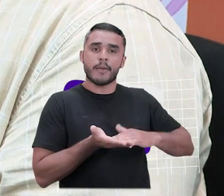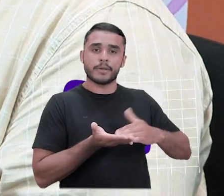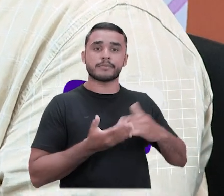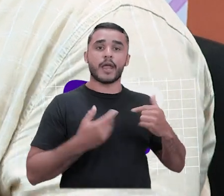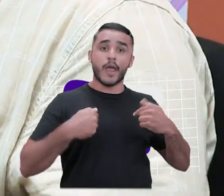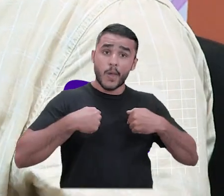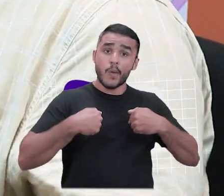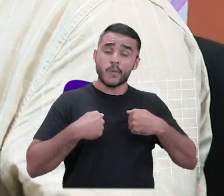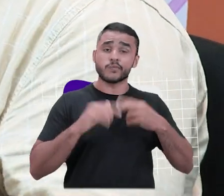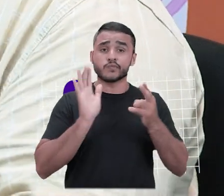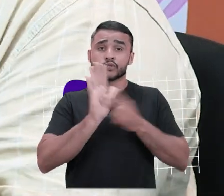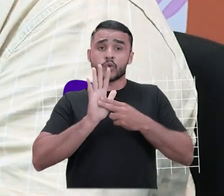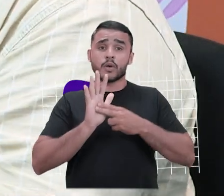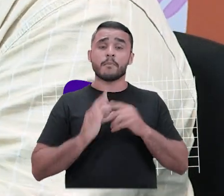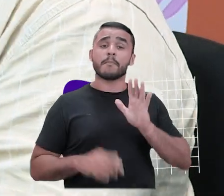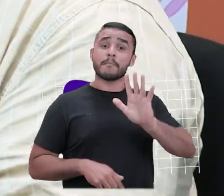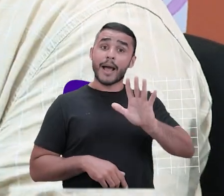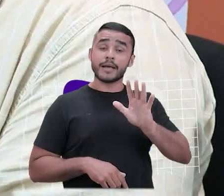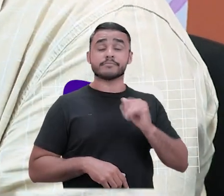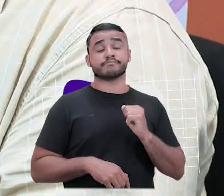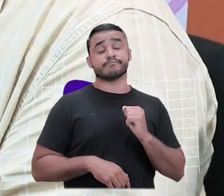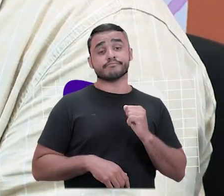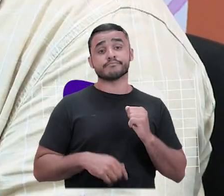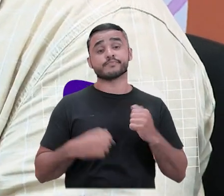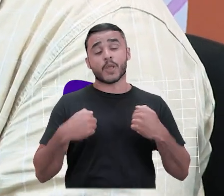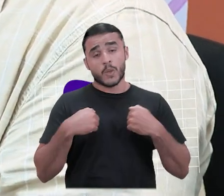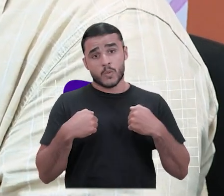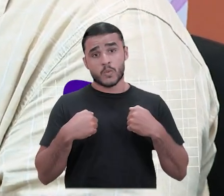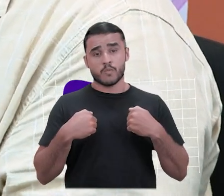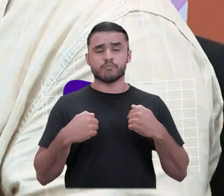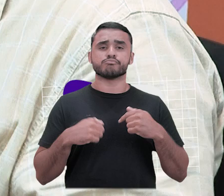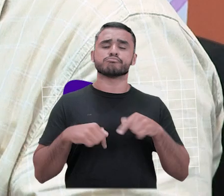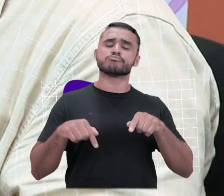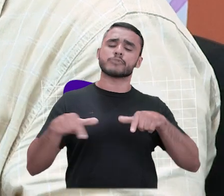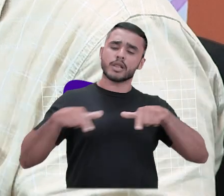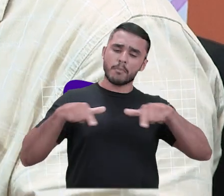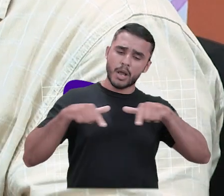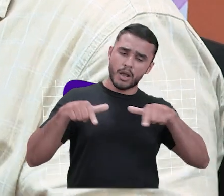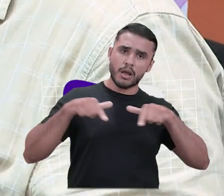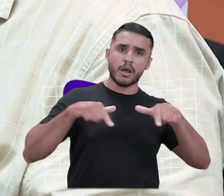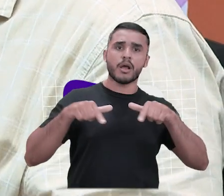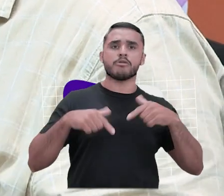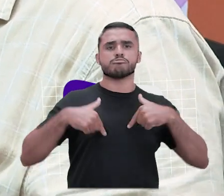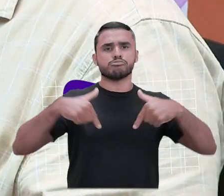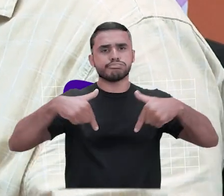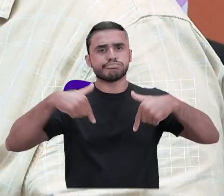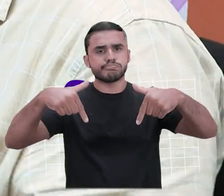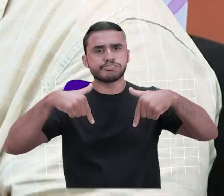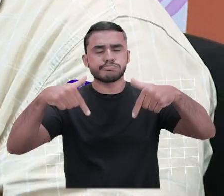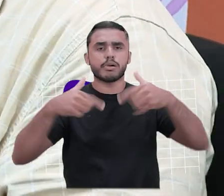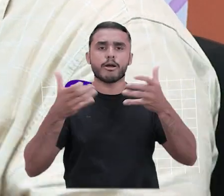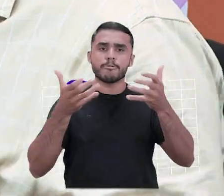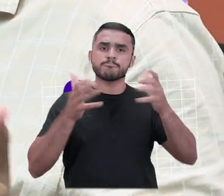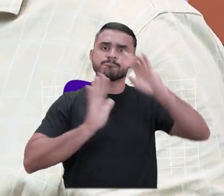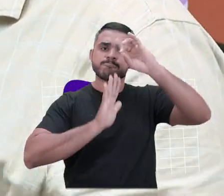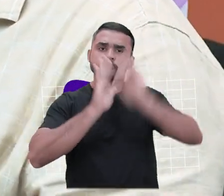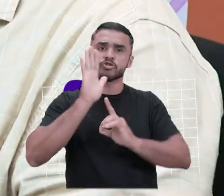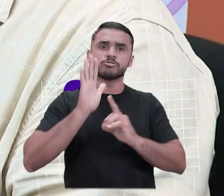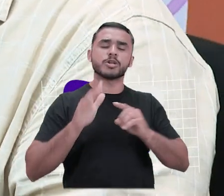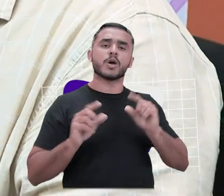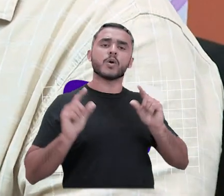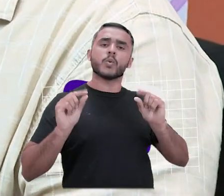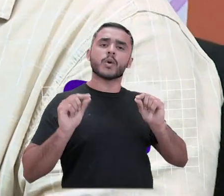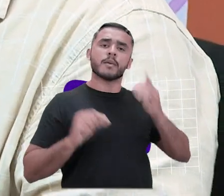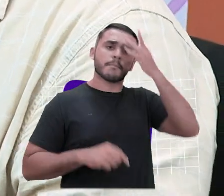trajetória mais recente ligada também um pouco ao ativismo, à militância, mas nesse sentido de